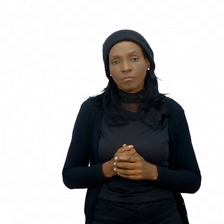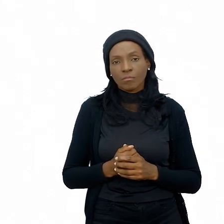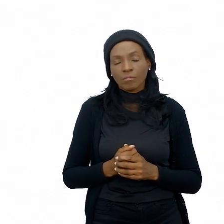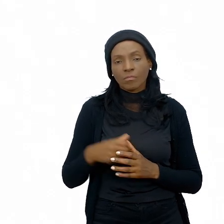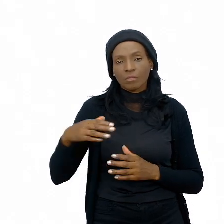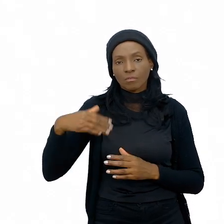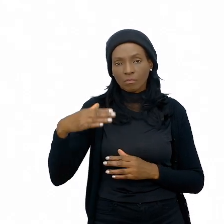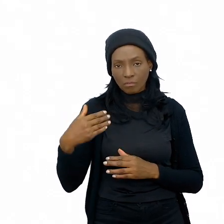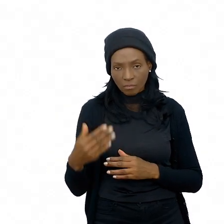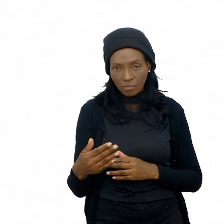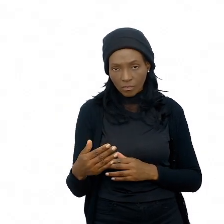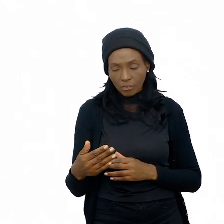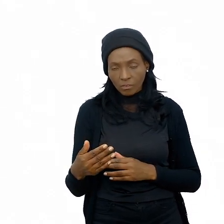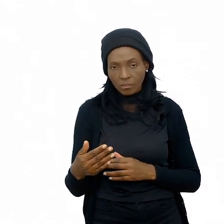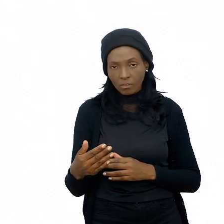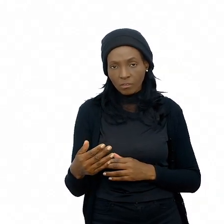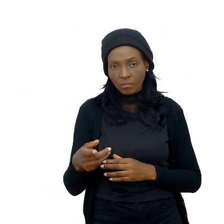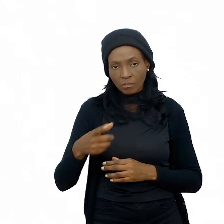Depois a gente vai